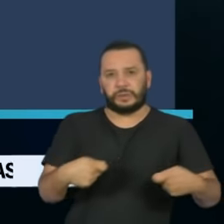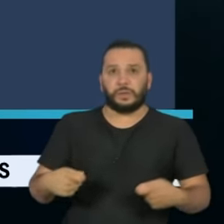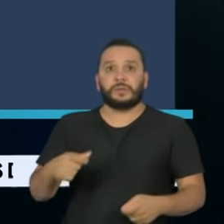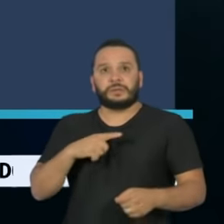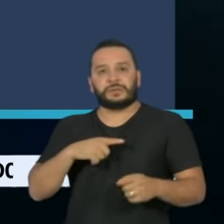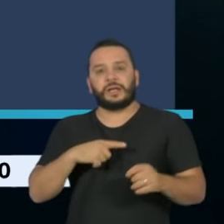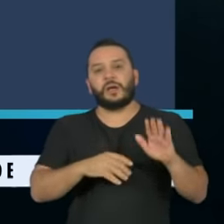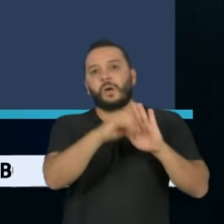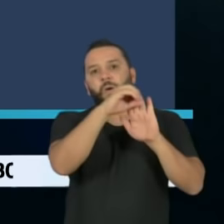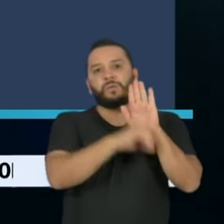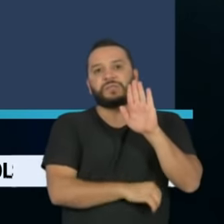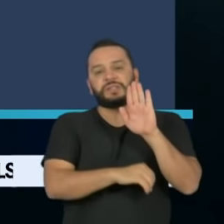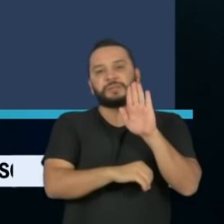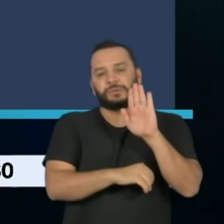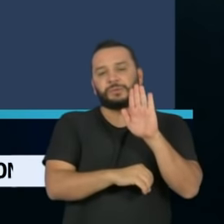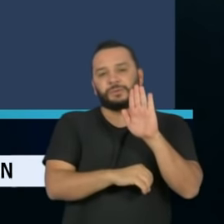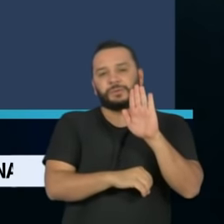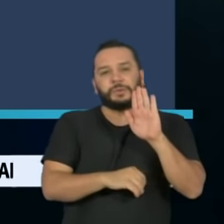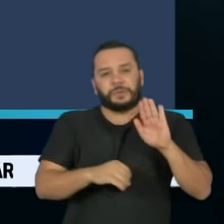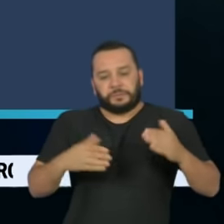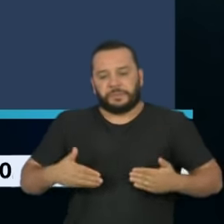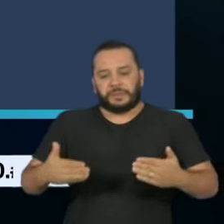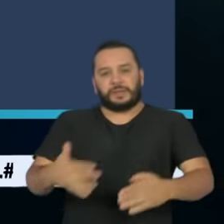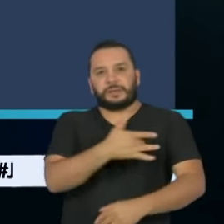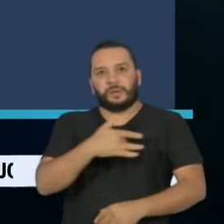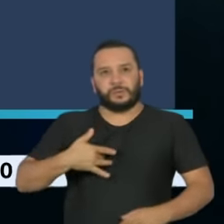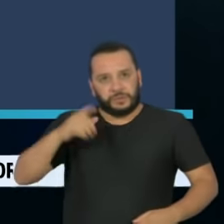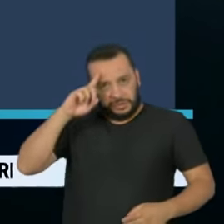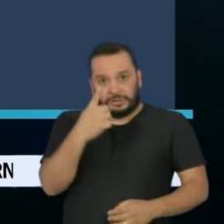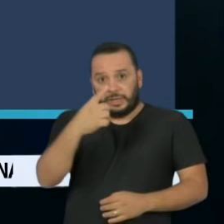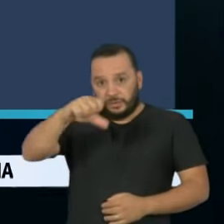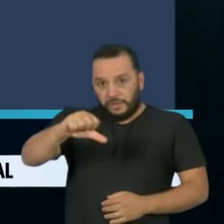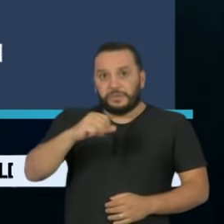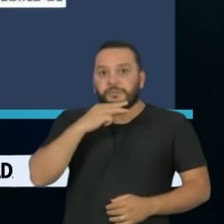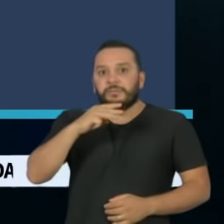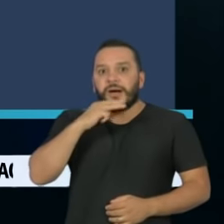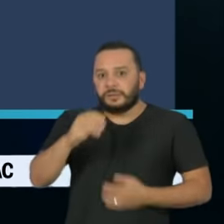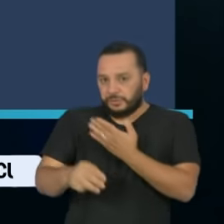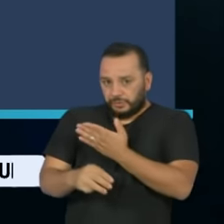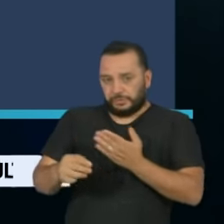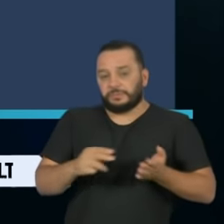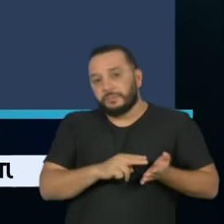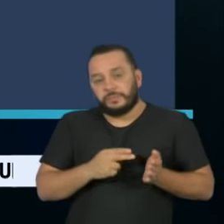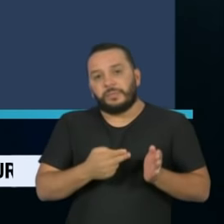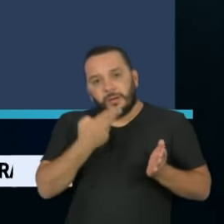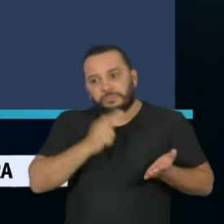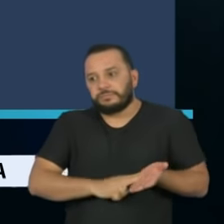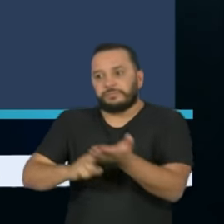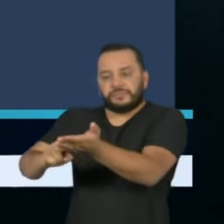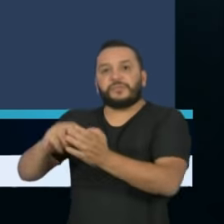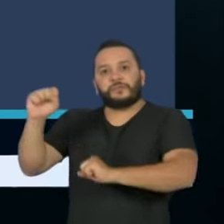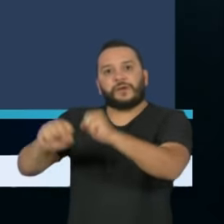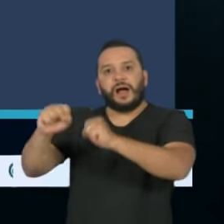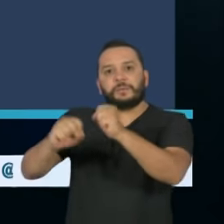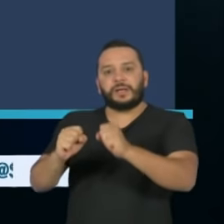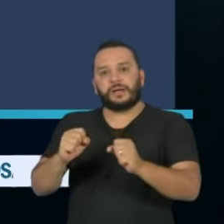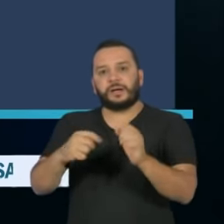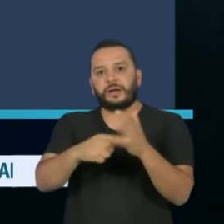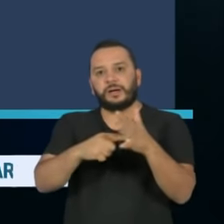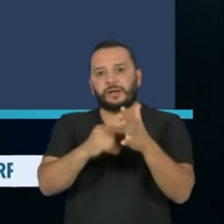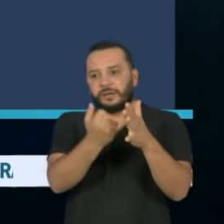ofício do Ministério da Saúde de 19 de março enviado aos fabricantes. O documento informa que, diante da necessidade